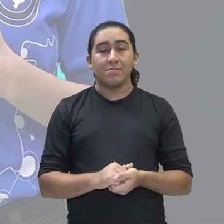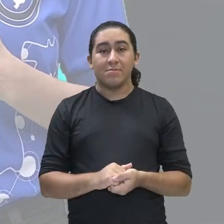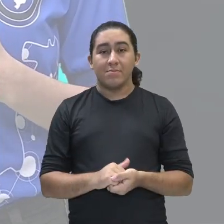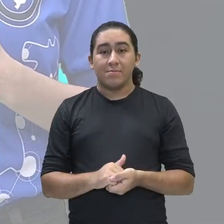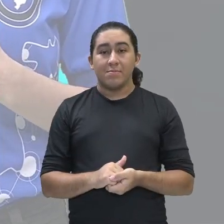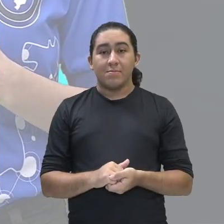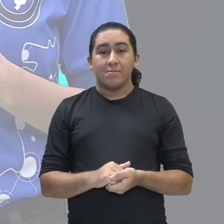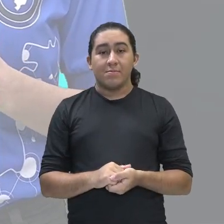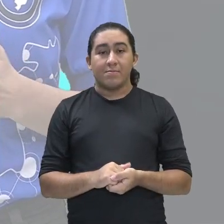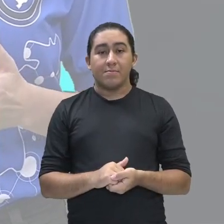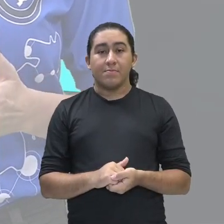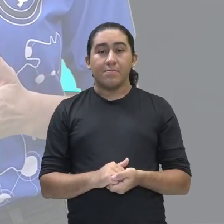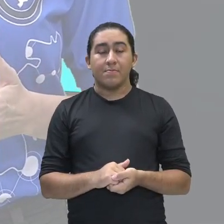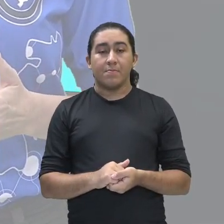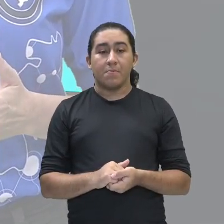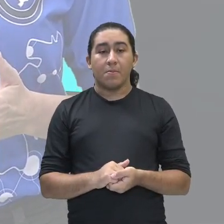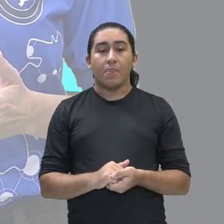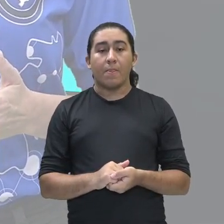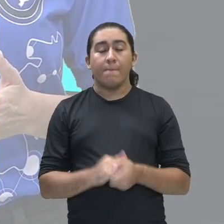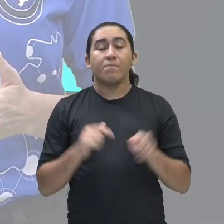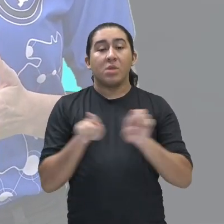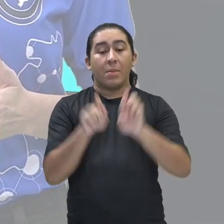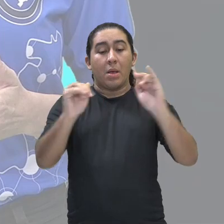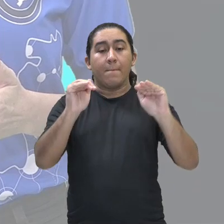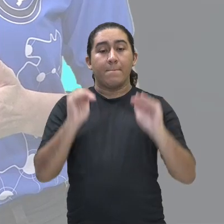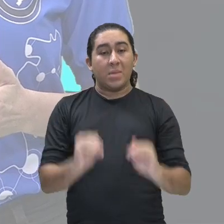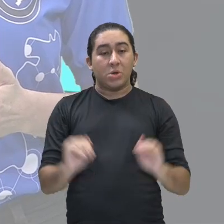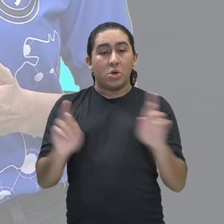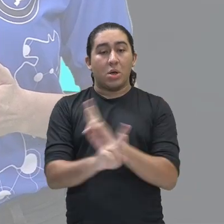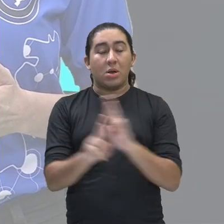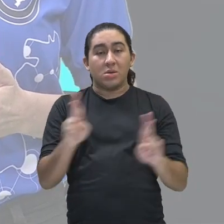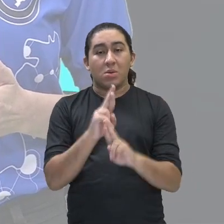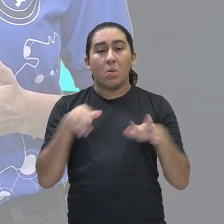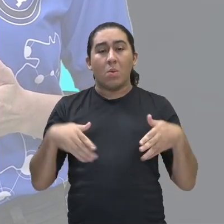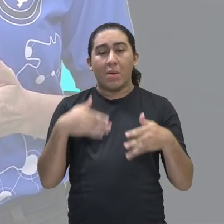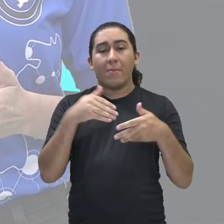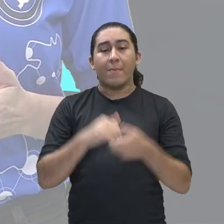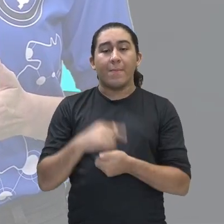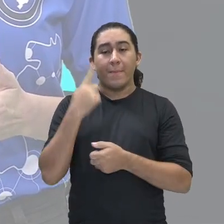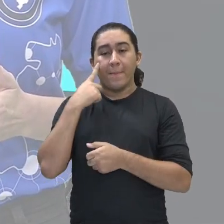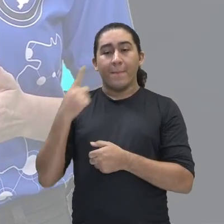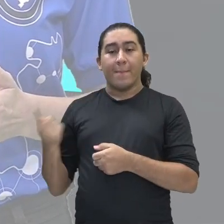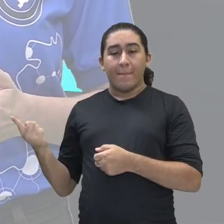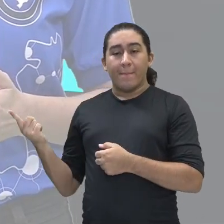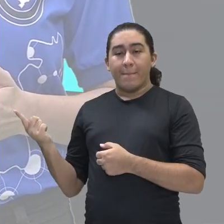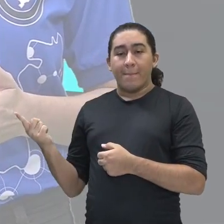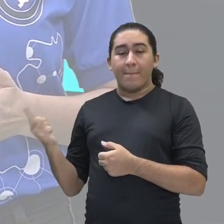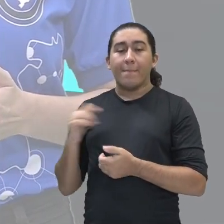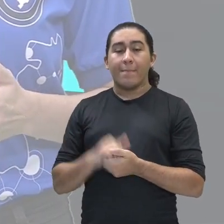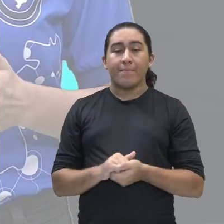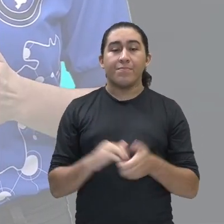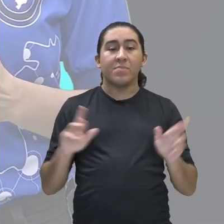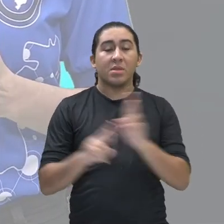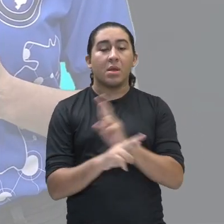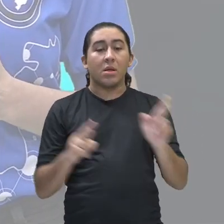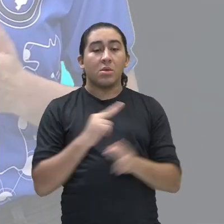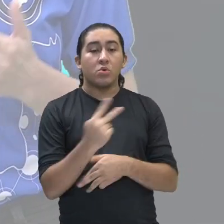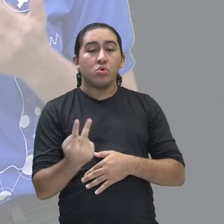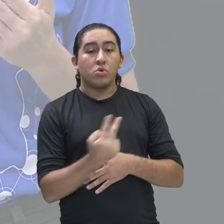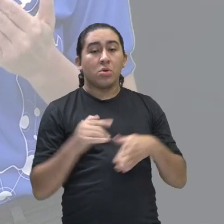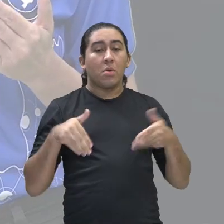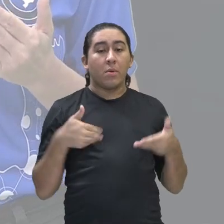Niece. Então, niece é a palavra sobrinha. E na nossa lista nós temos ainda a palavra primo